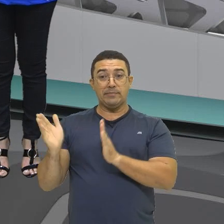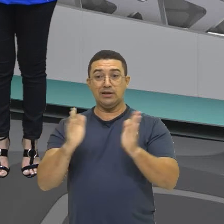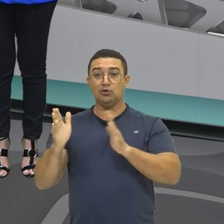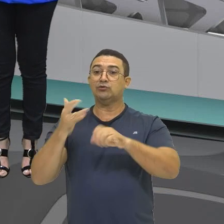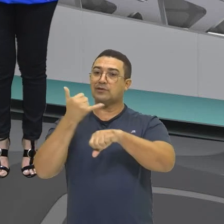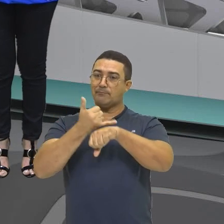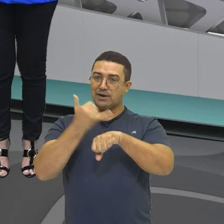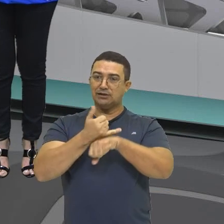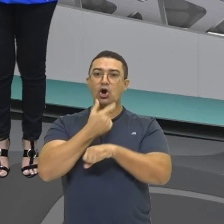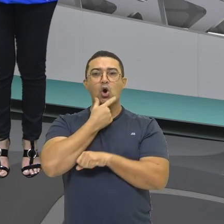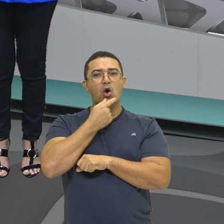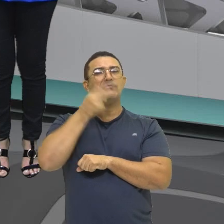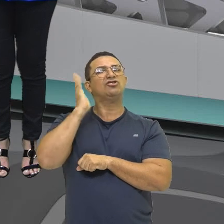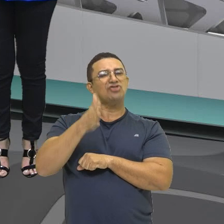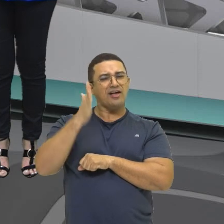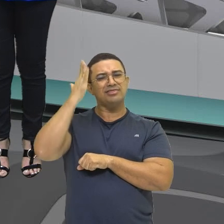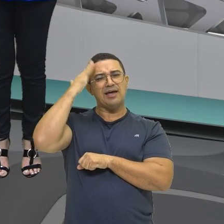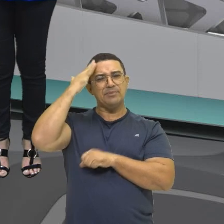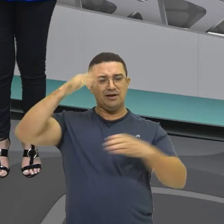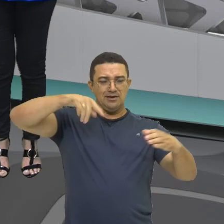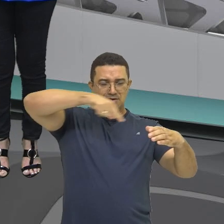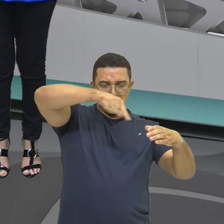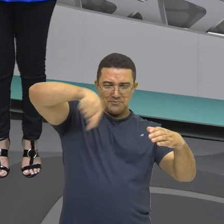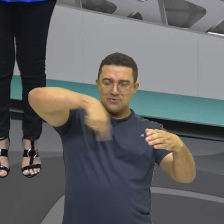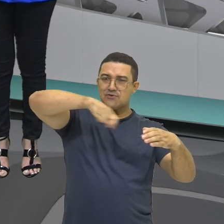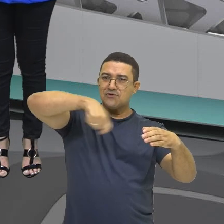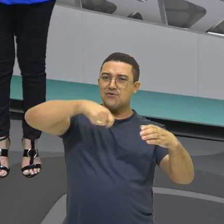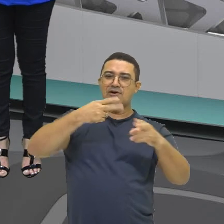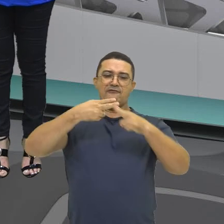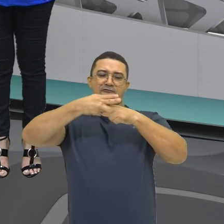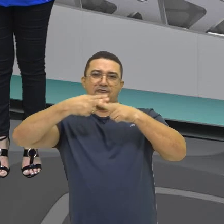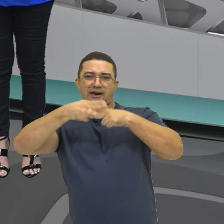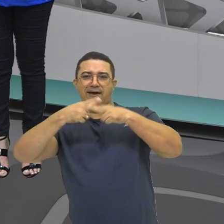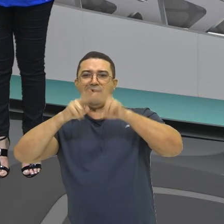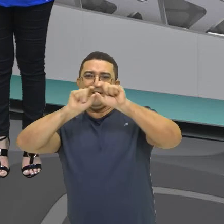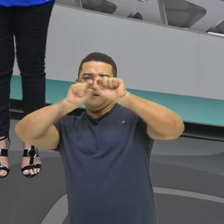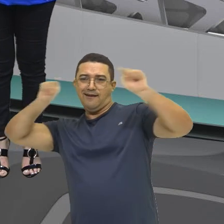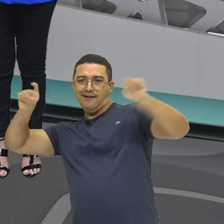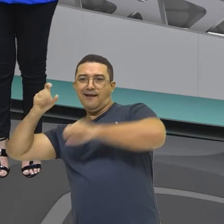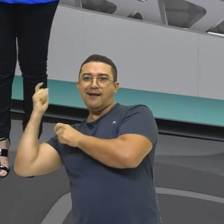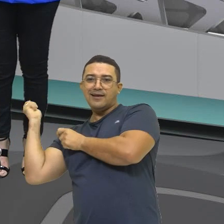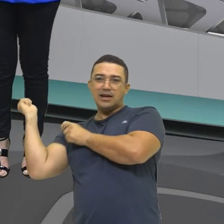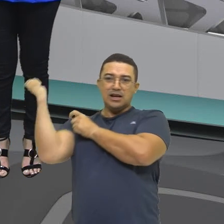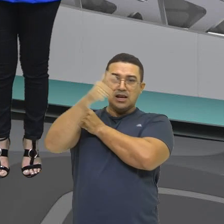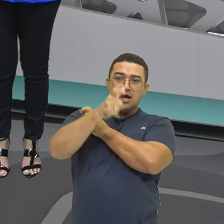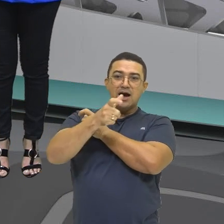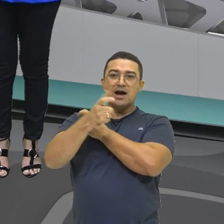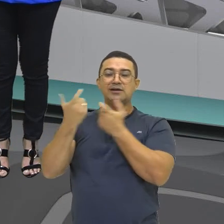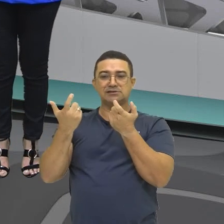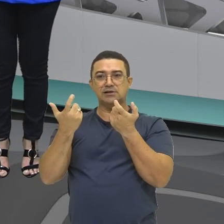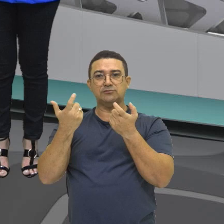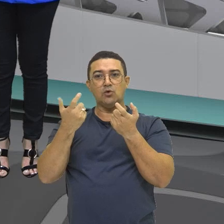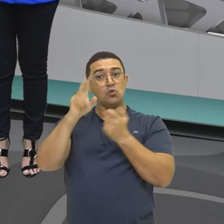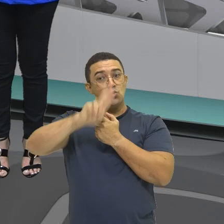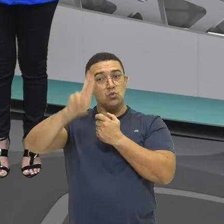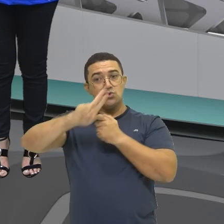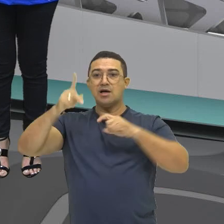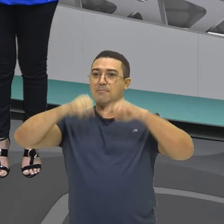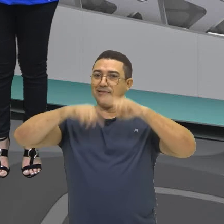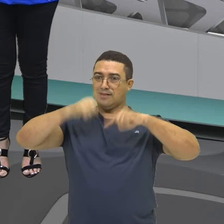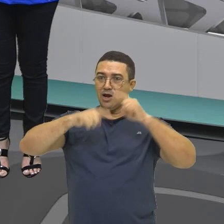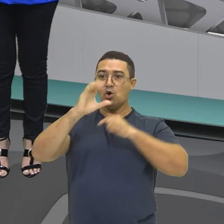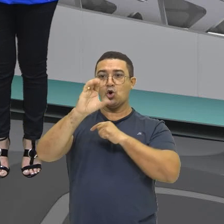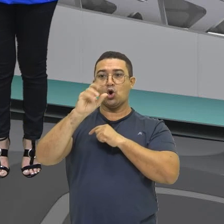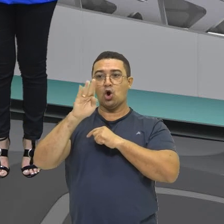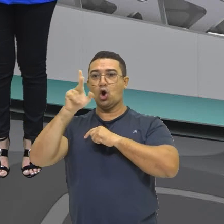cobre, já faz os seus utensílios, já faz as suas ferramentas mais sofisticadas através do cobre, certo? Houve a invenção da